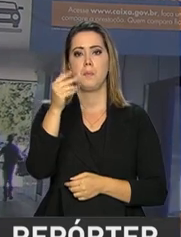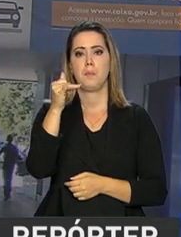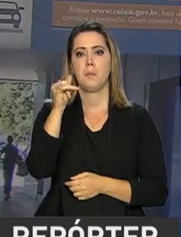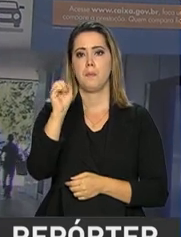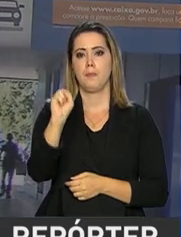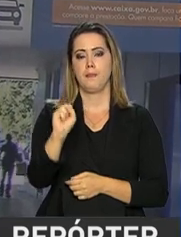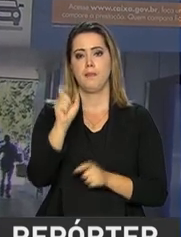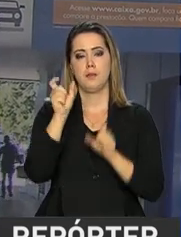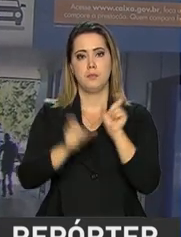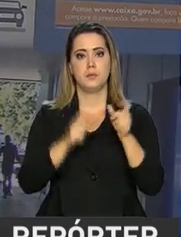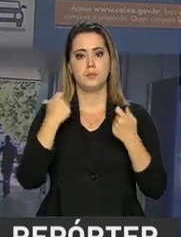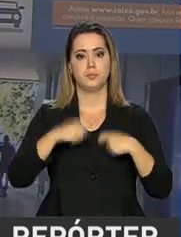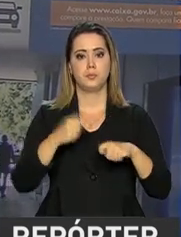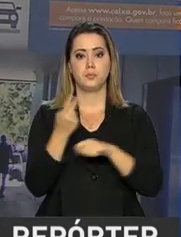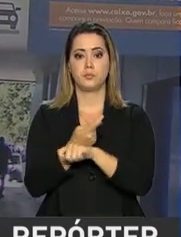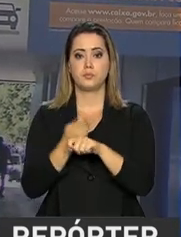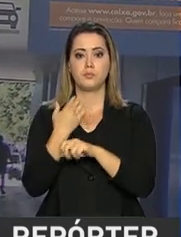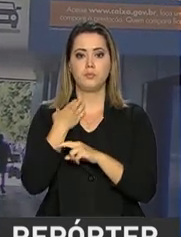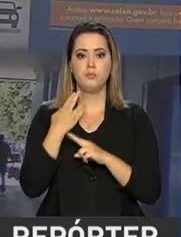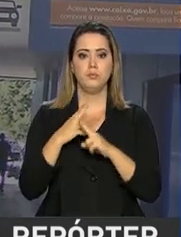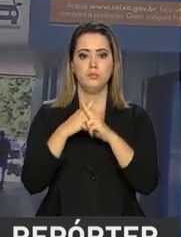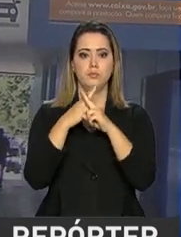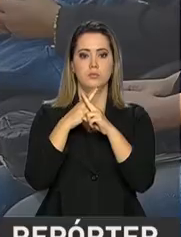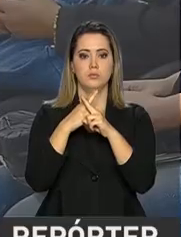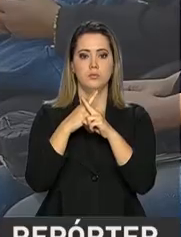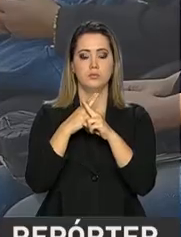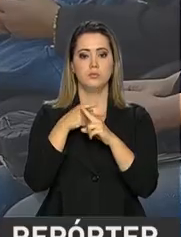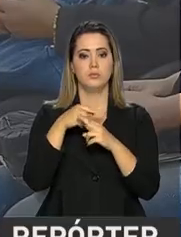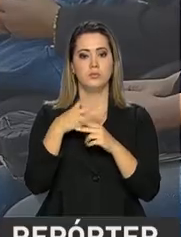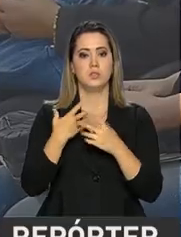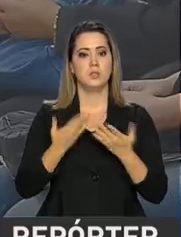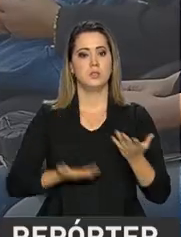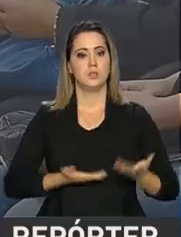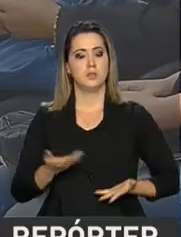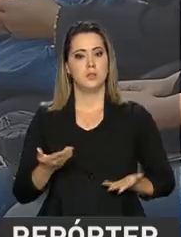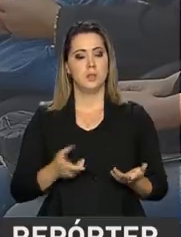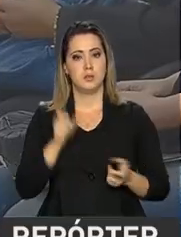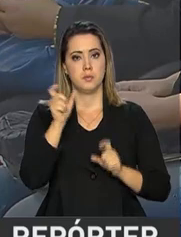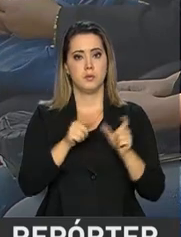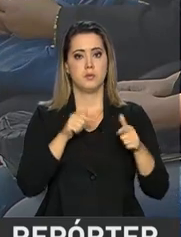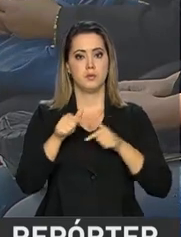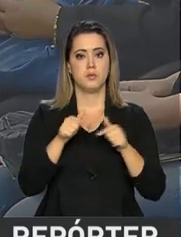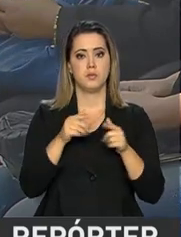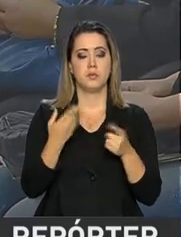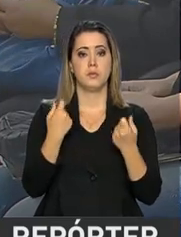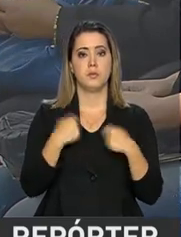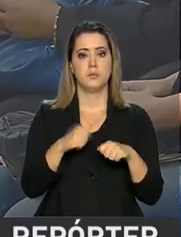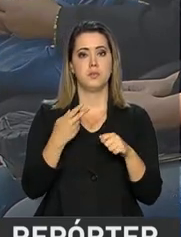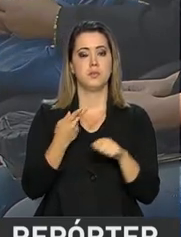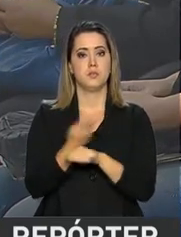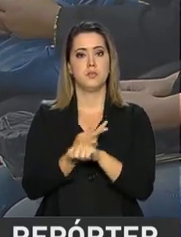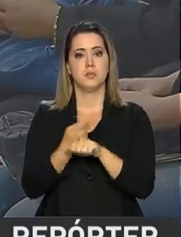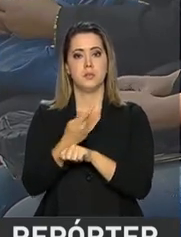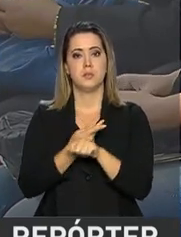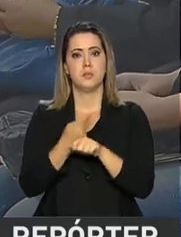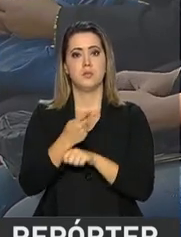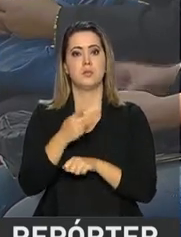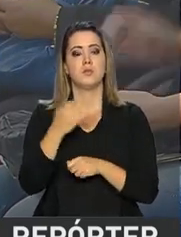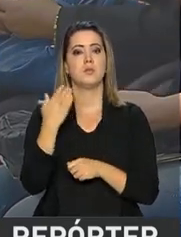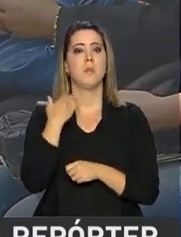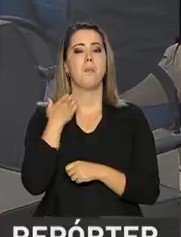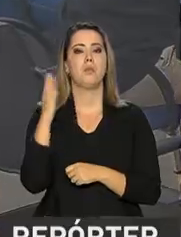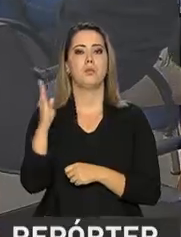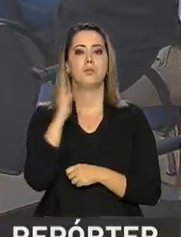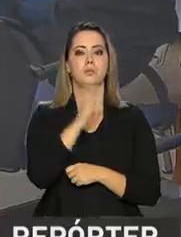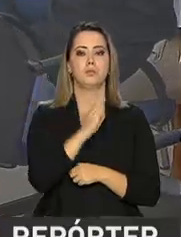iniciativa privada devem procurar a Caixa Econômica Federal. E os servidores e empregados públicos devem recorrer ao Banco do